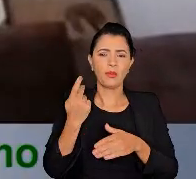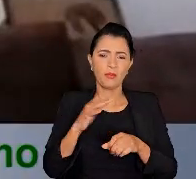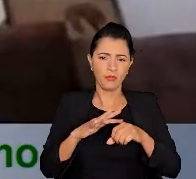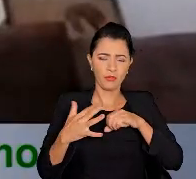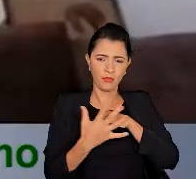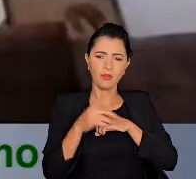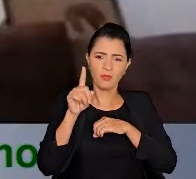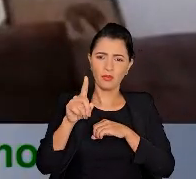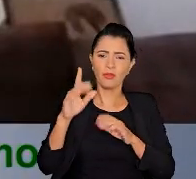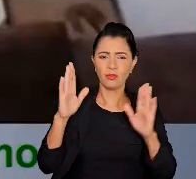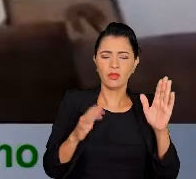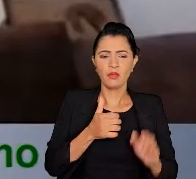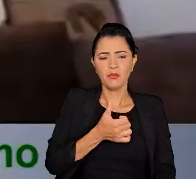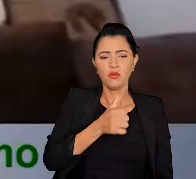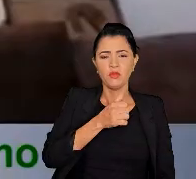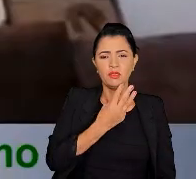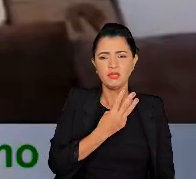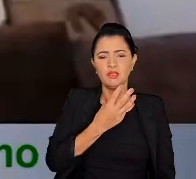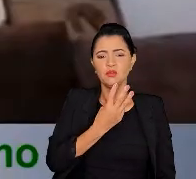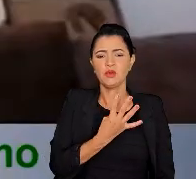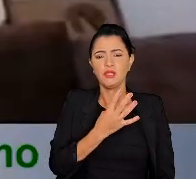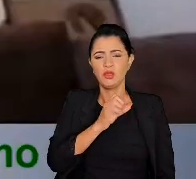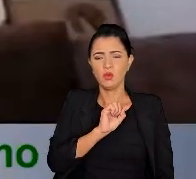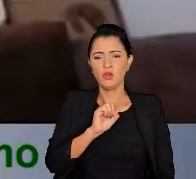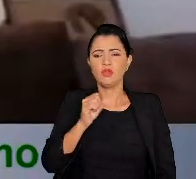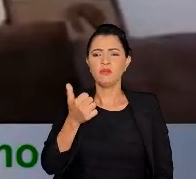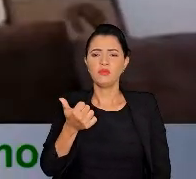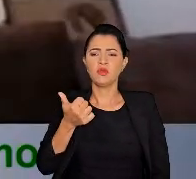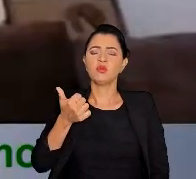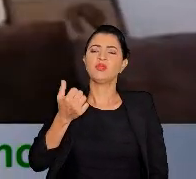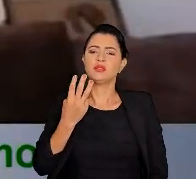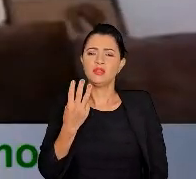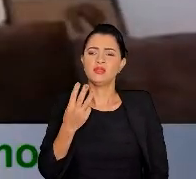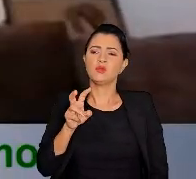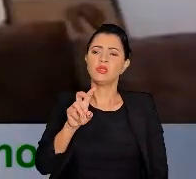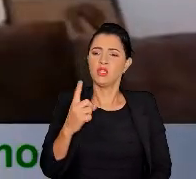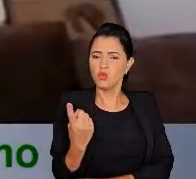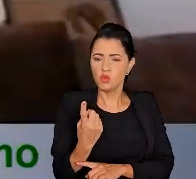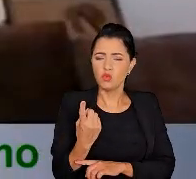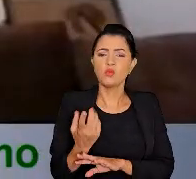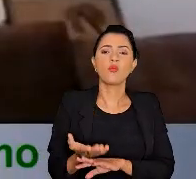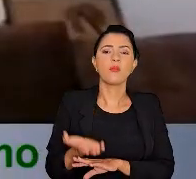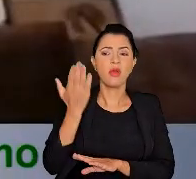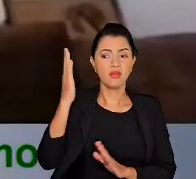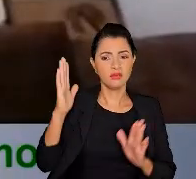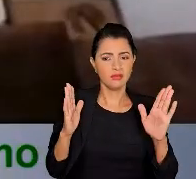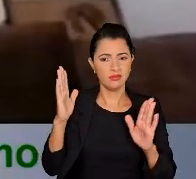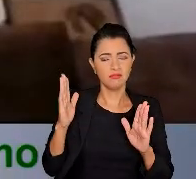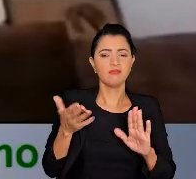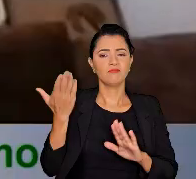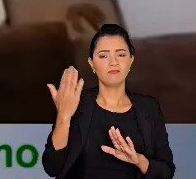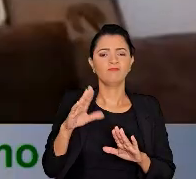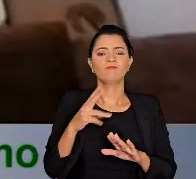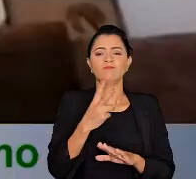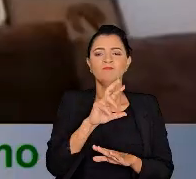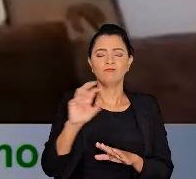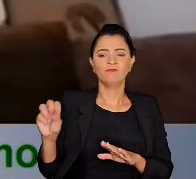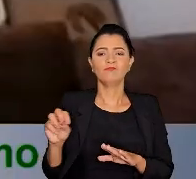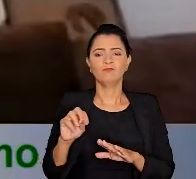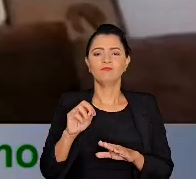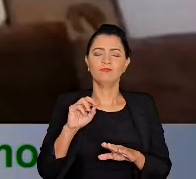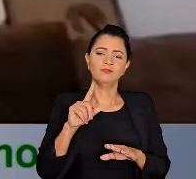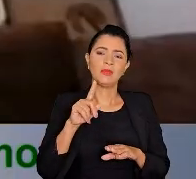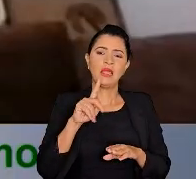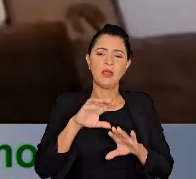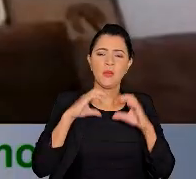continente, entre 1348 e 1351, mais de 200 comunidades judaicas foram erradicadas,